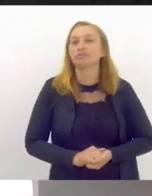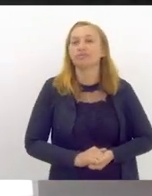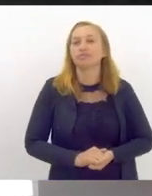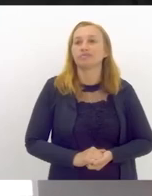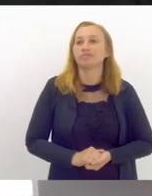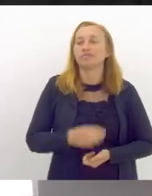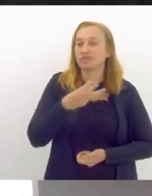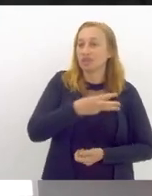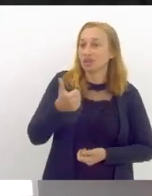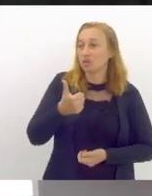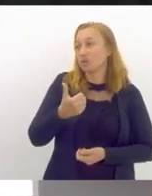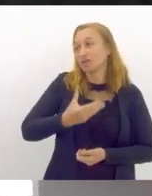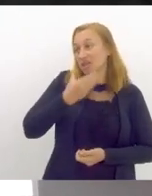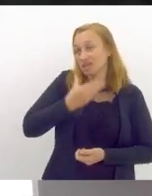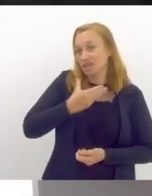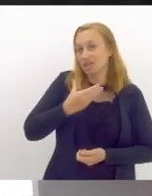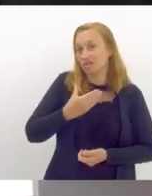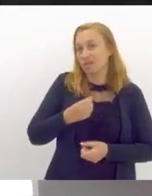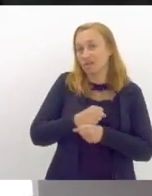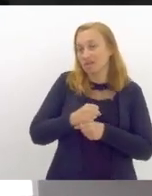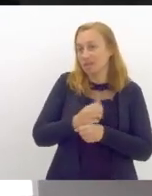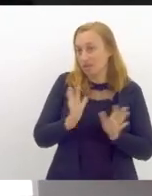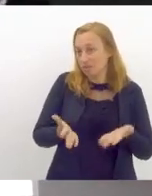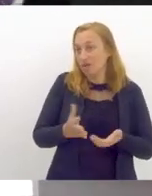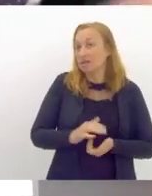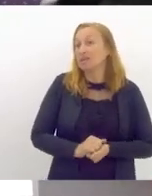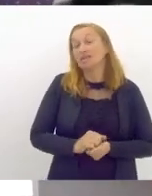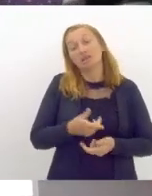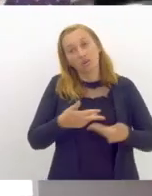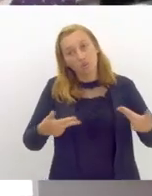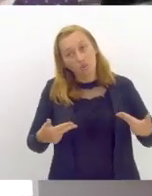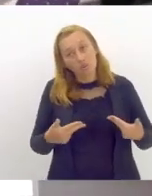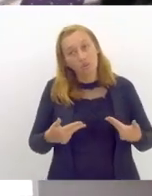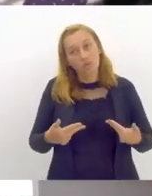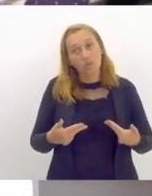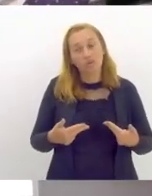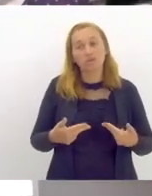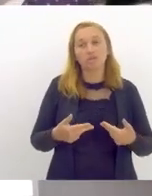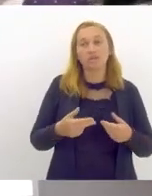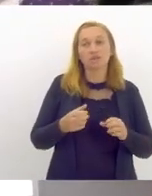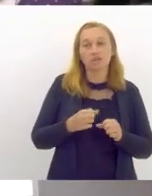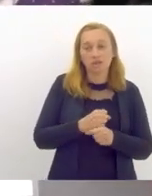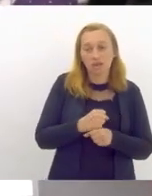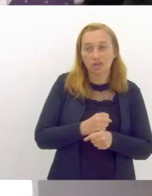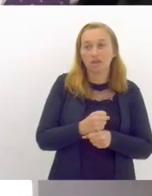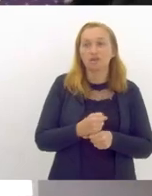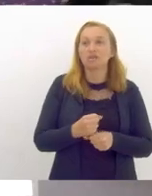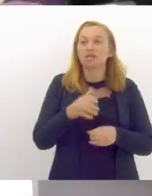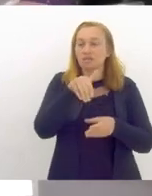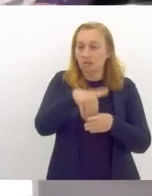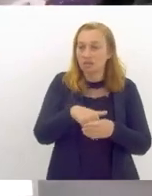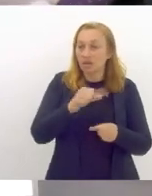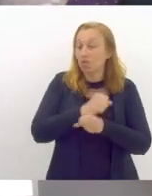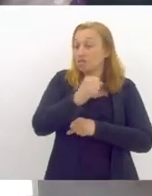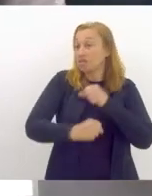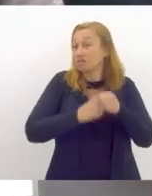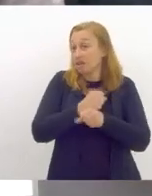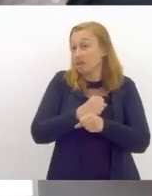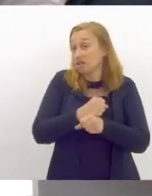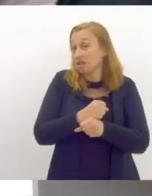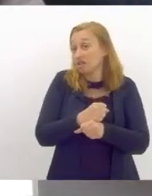de dezembro esse ano Mas tem coisas que tem que anualidade então se a gente votar no ano que vem